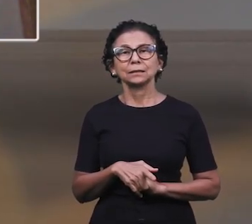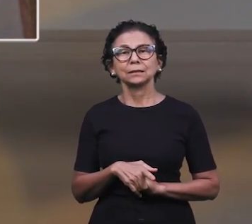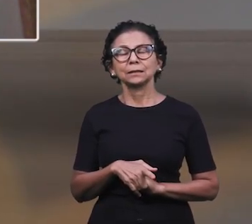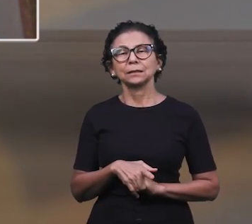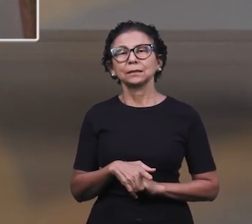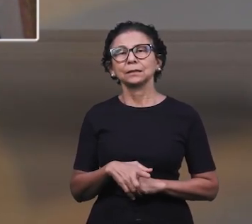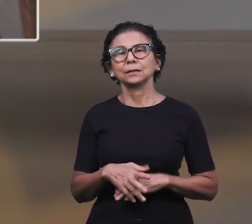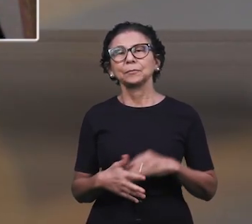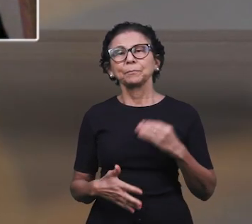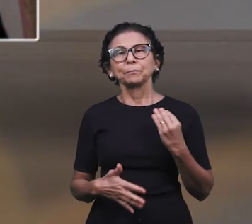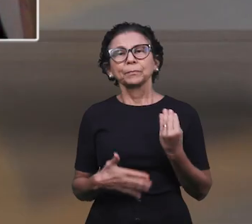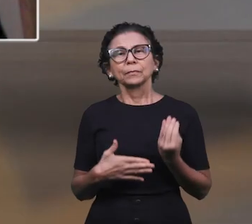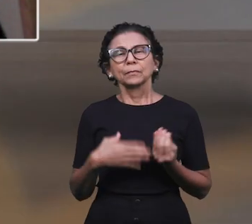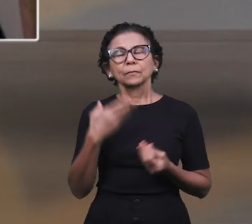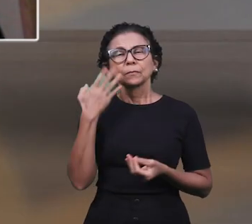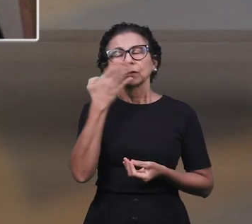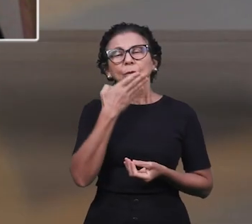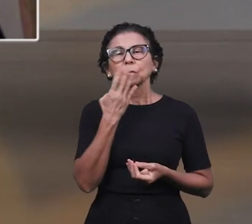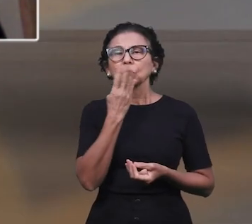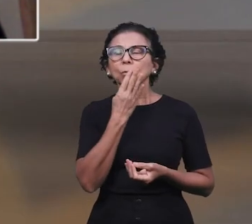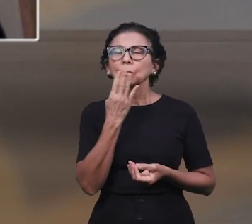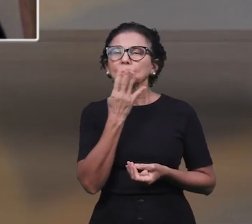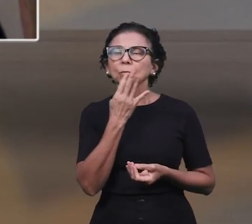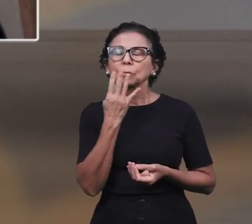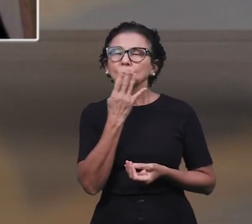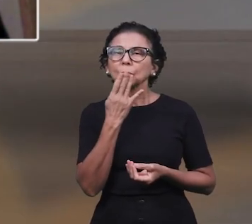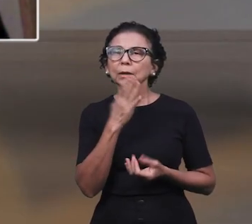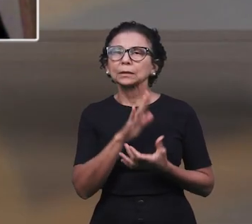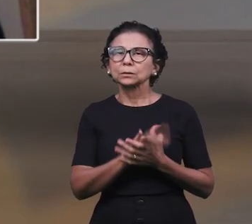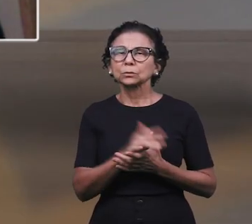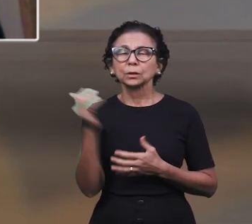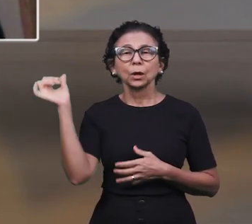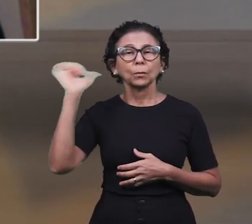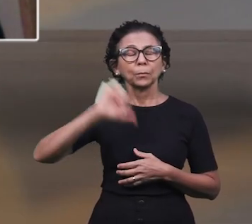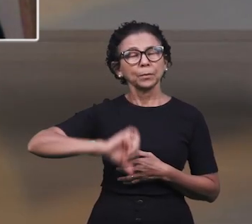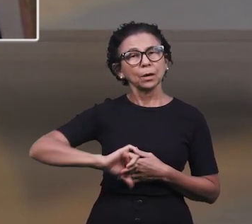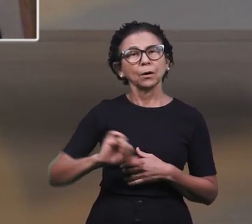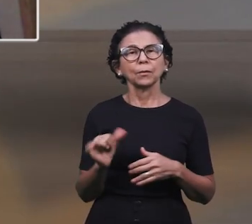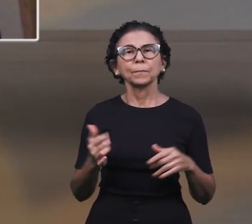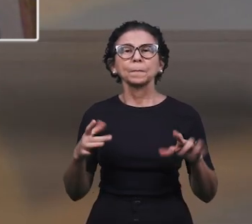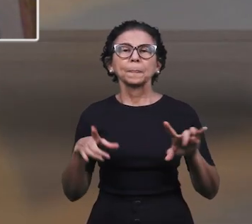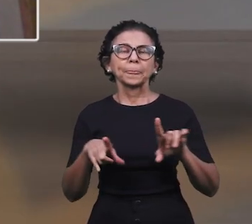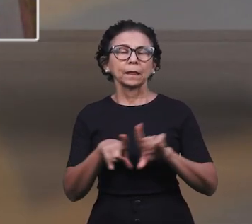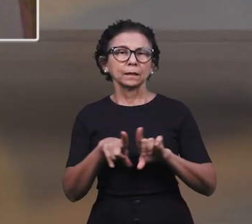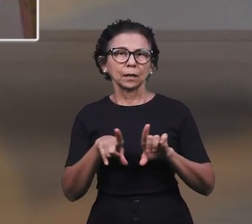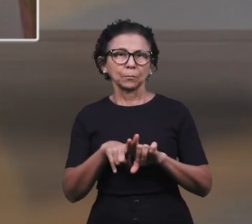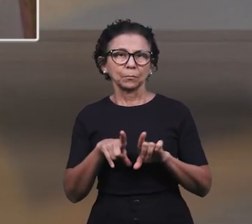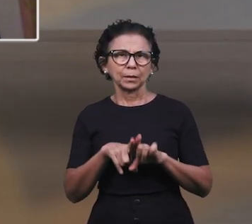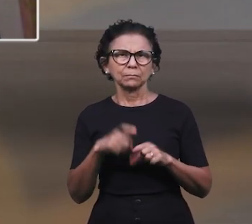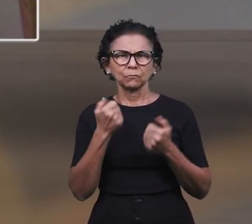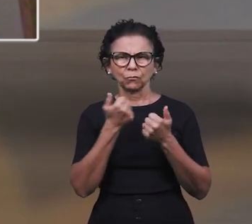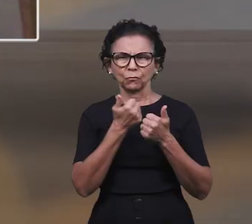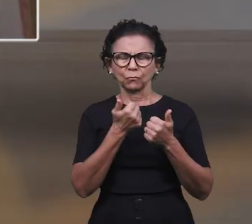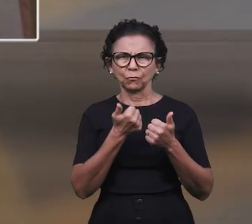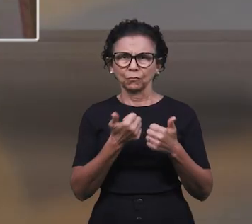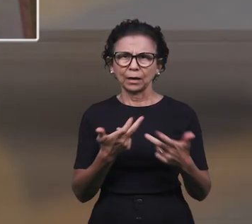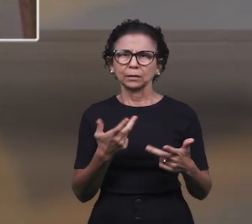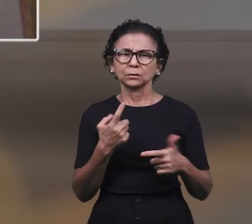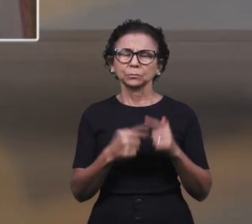a odontologia simbiótica vai orientar o paciente, inclusive com suplementação de produtos que